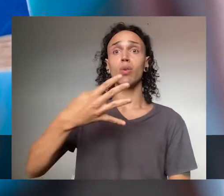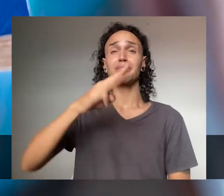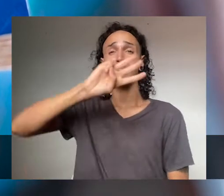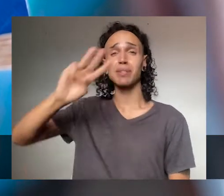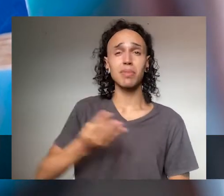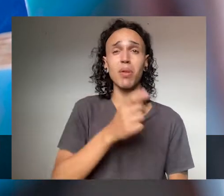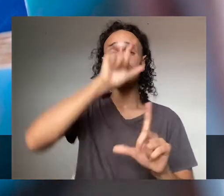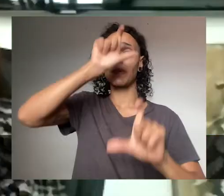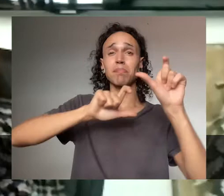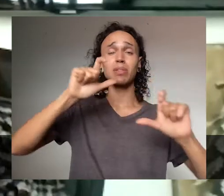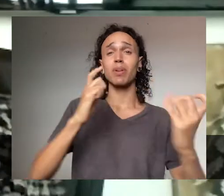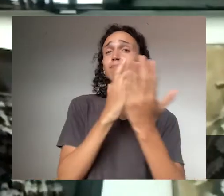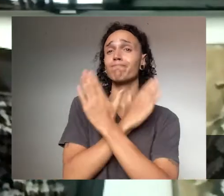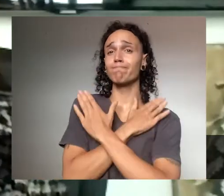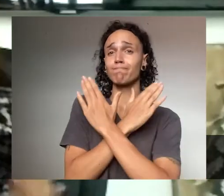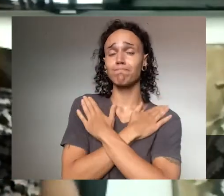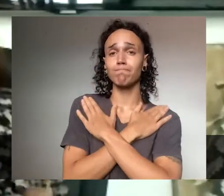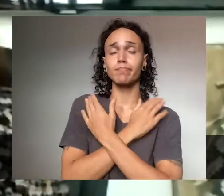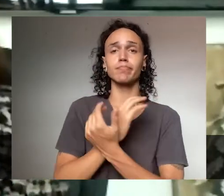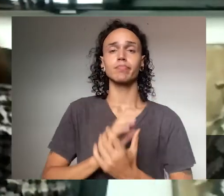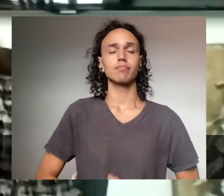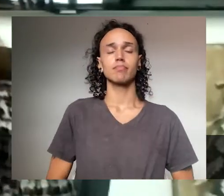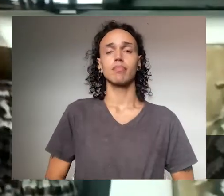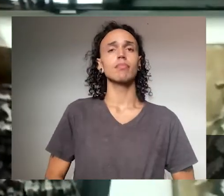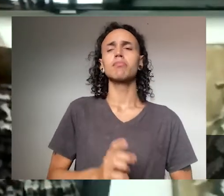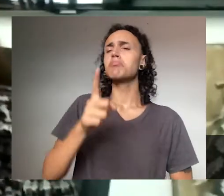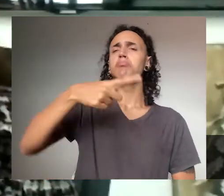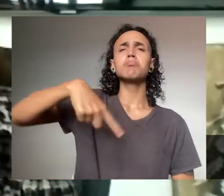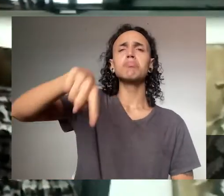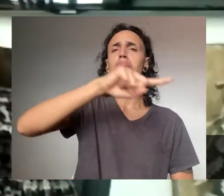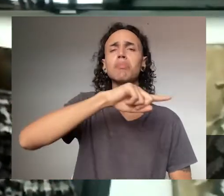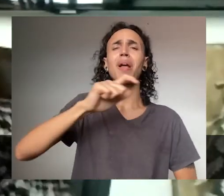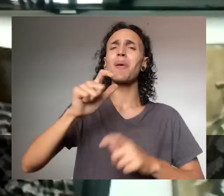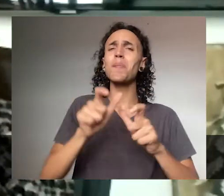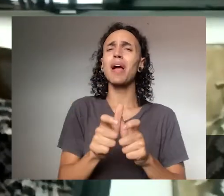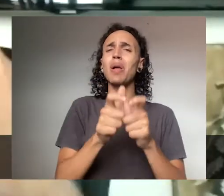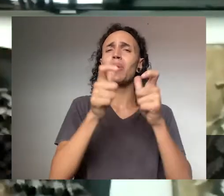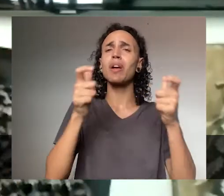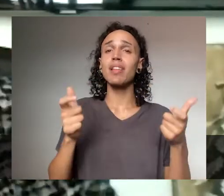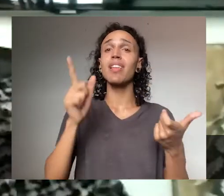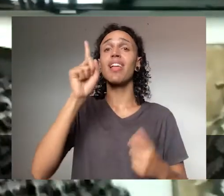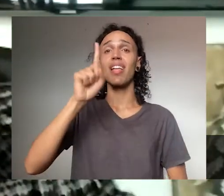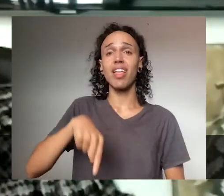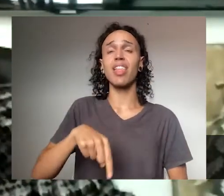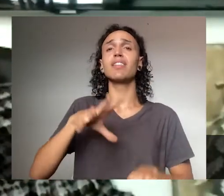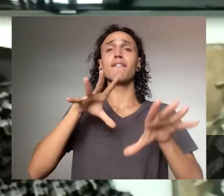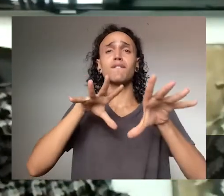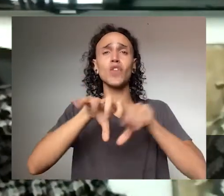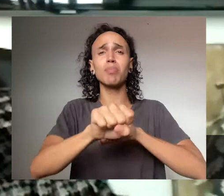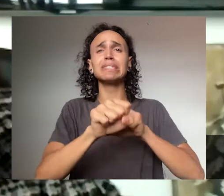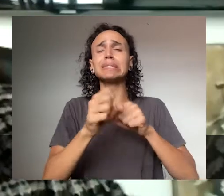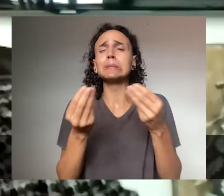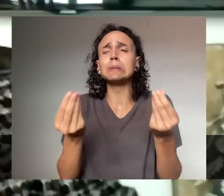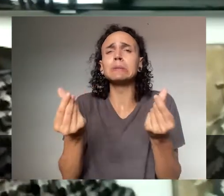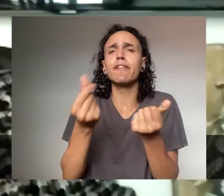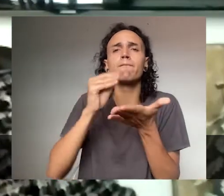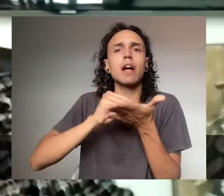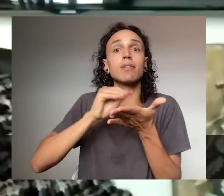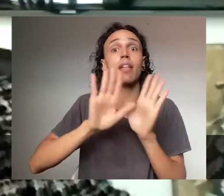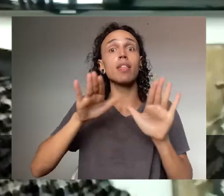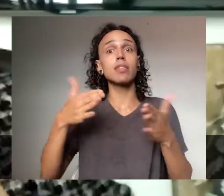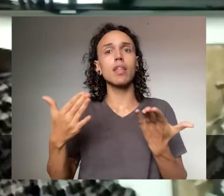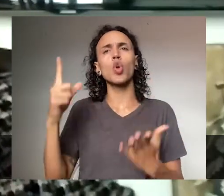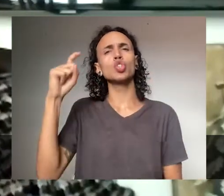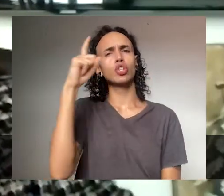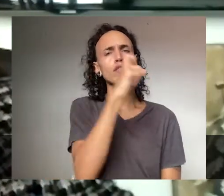de desempregados, e eu diria que a grande maioria dessas pessoas é de baixa qualificação. Então, vai ter muita